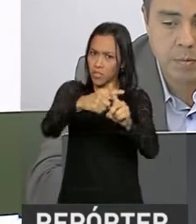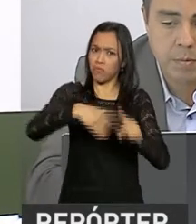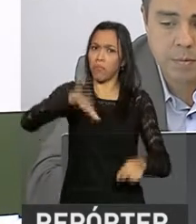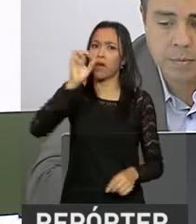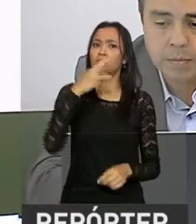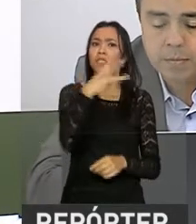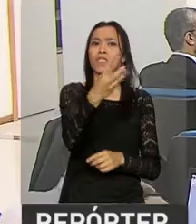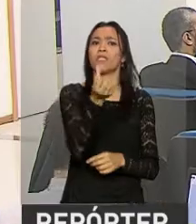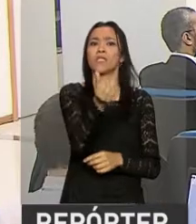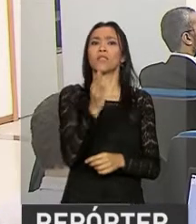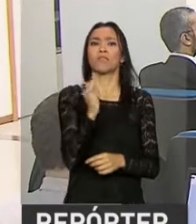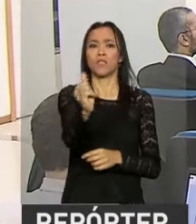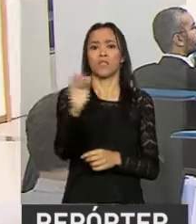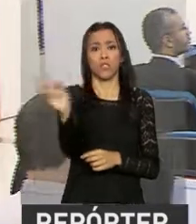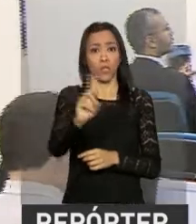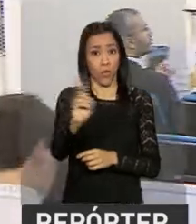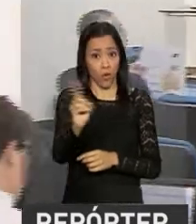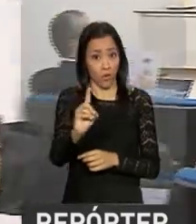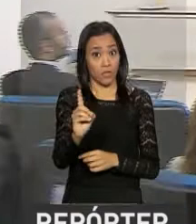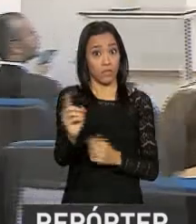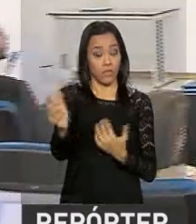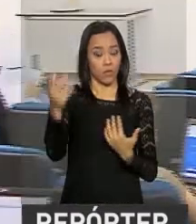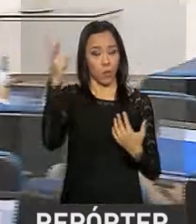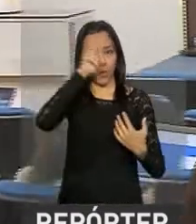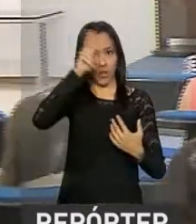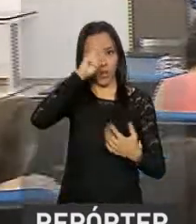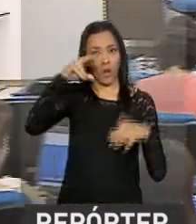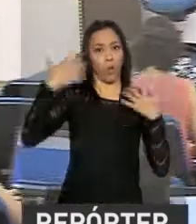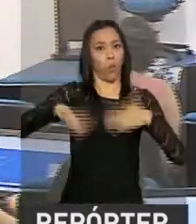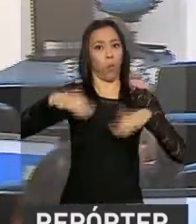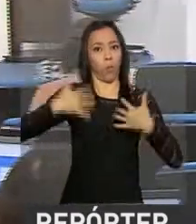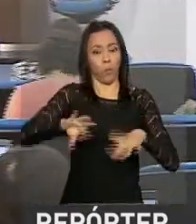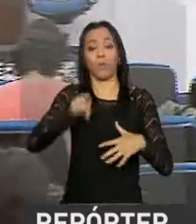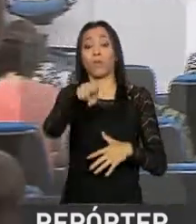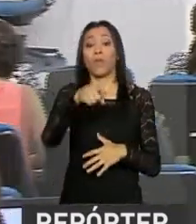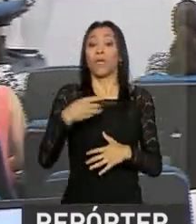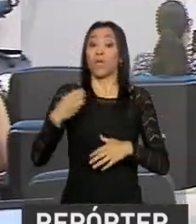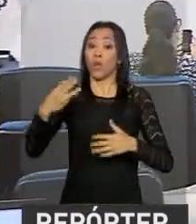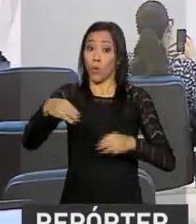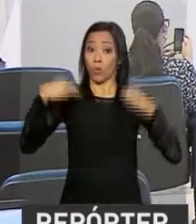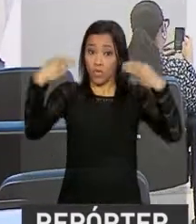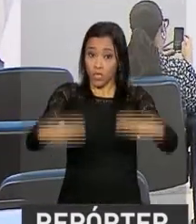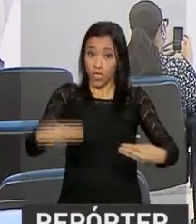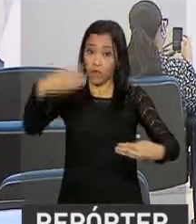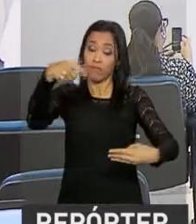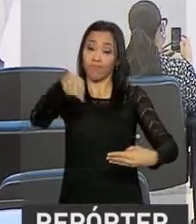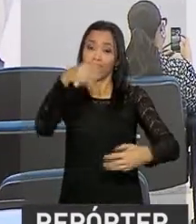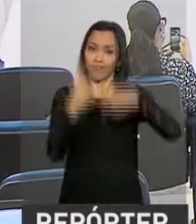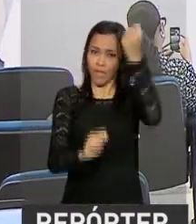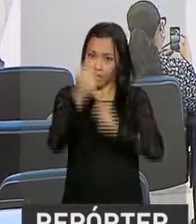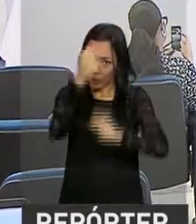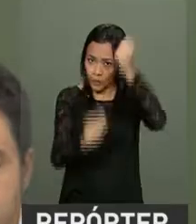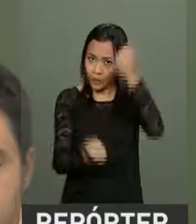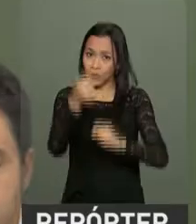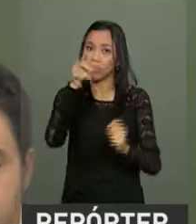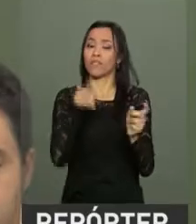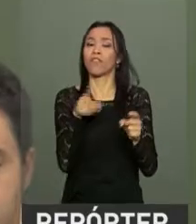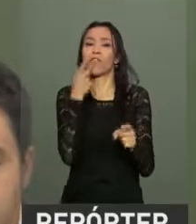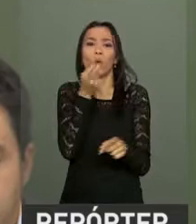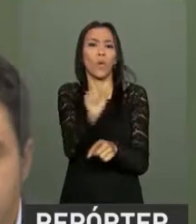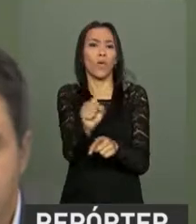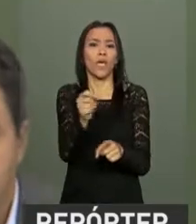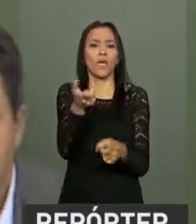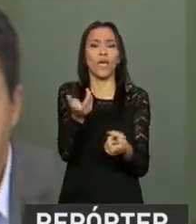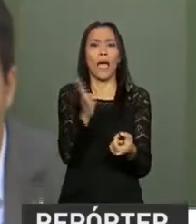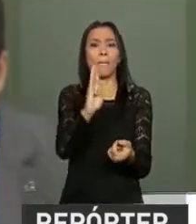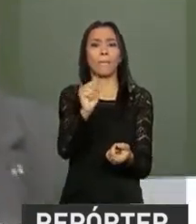de dólares o maior da série histórica a previsão do ministério da indústria comércio exterior e serviços é que a balança